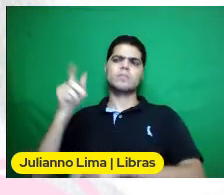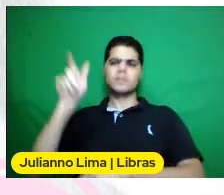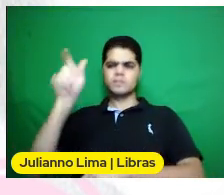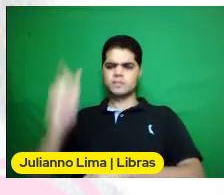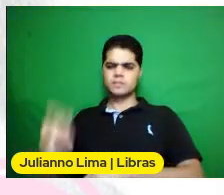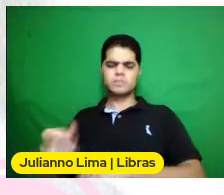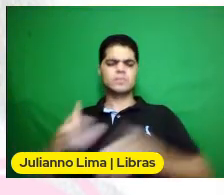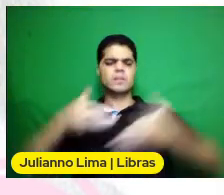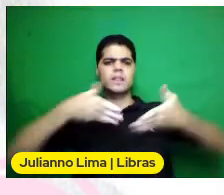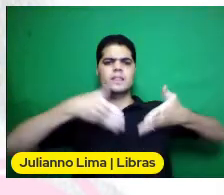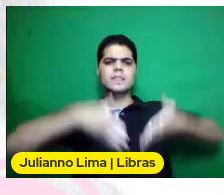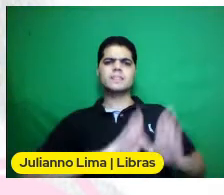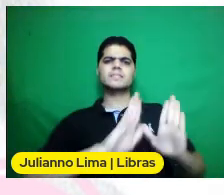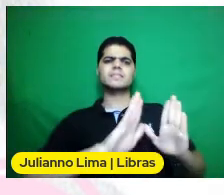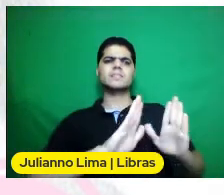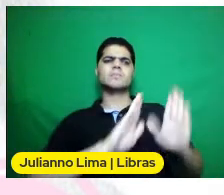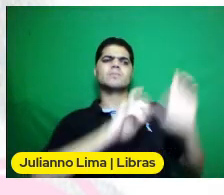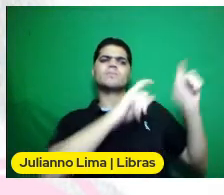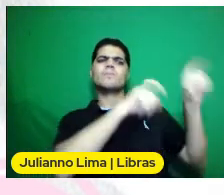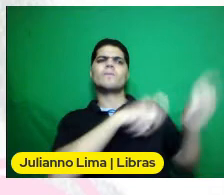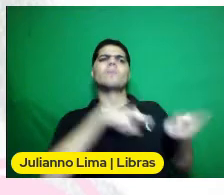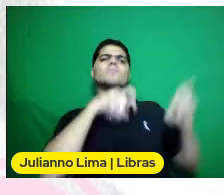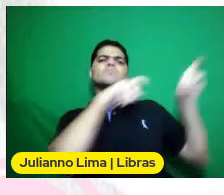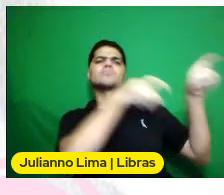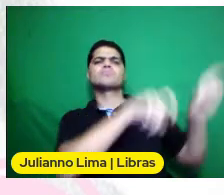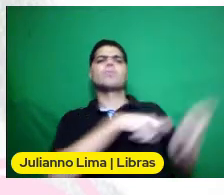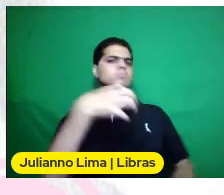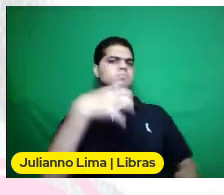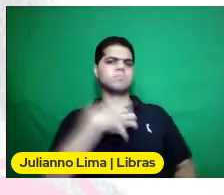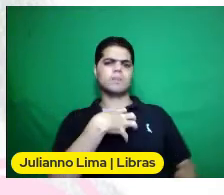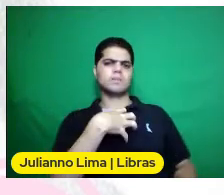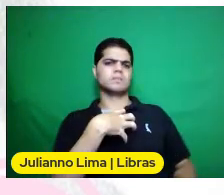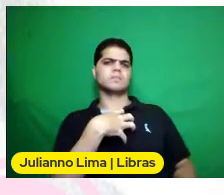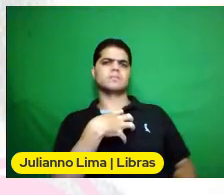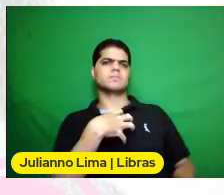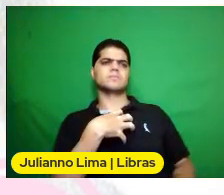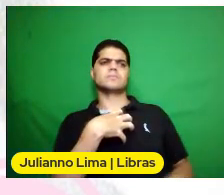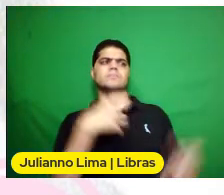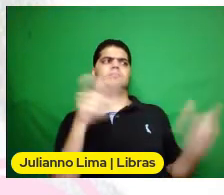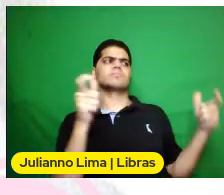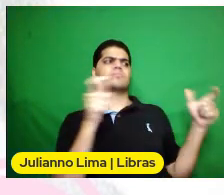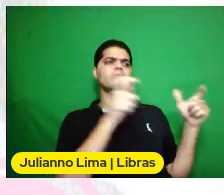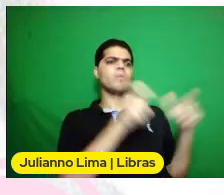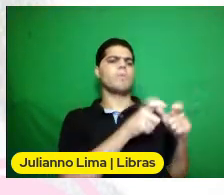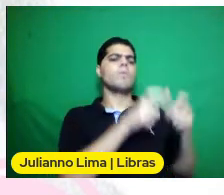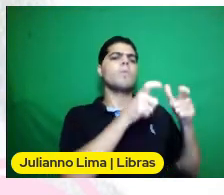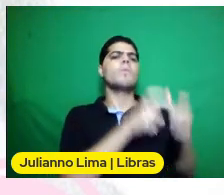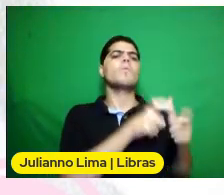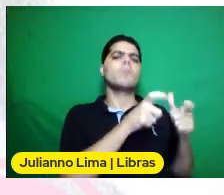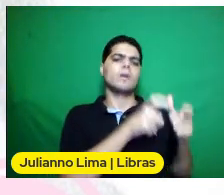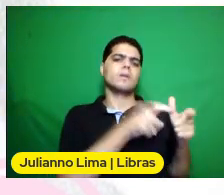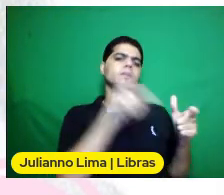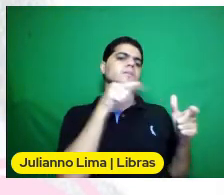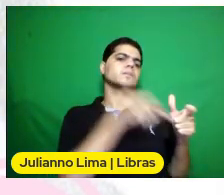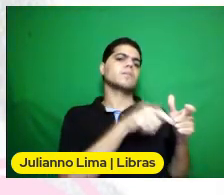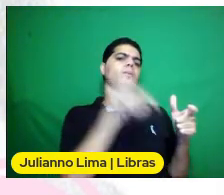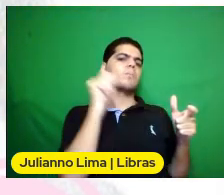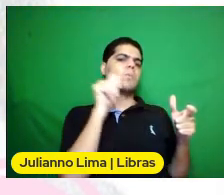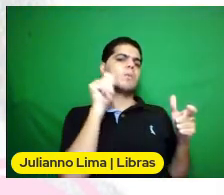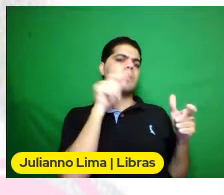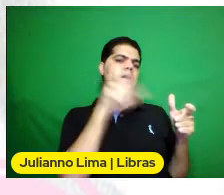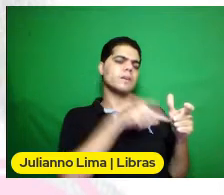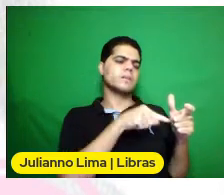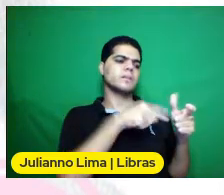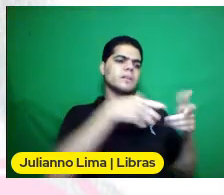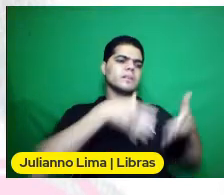interior da Bahia, né? Então, assim, que percepção uma mulher que nasceu há